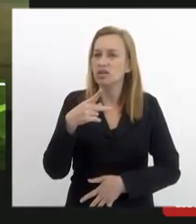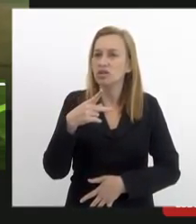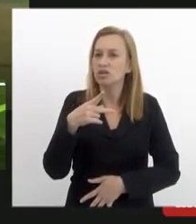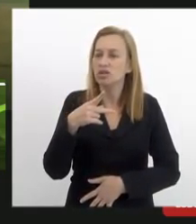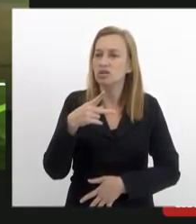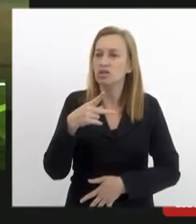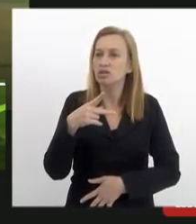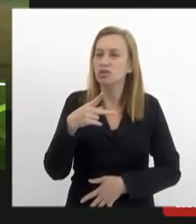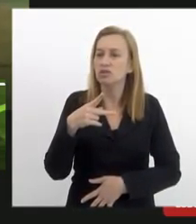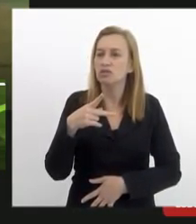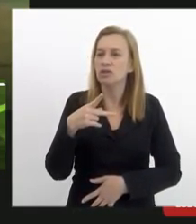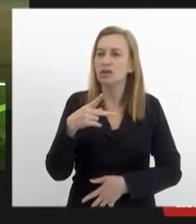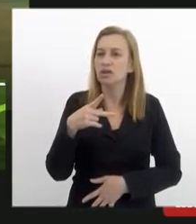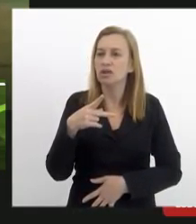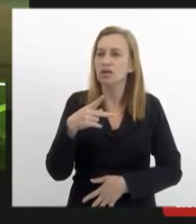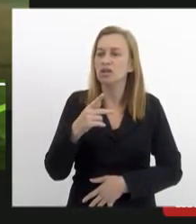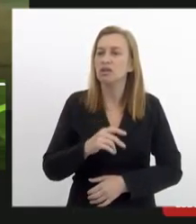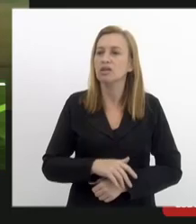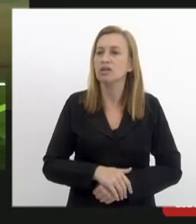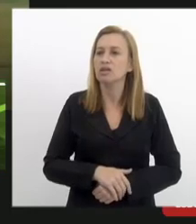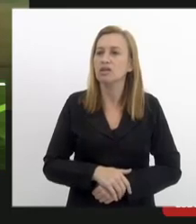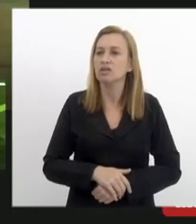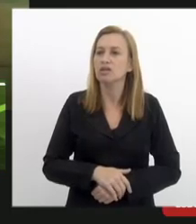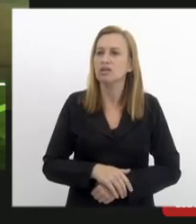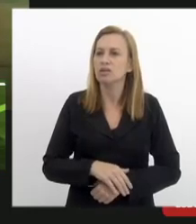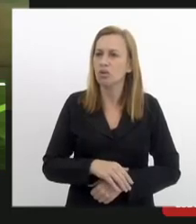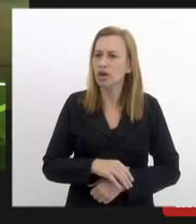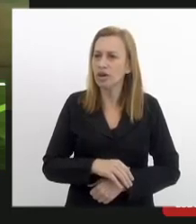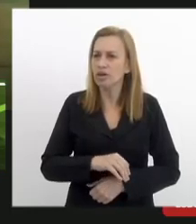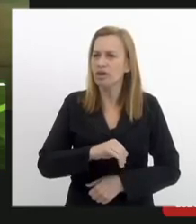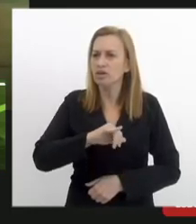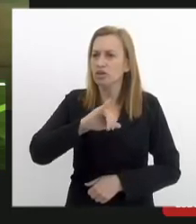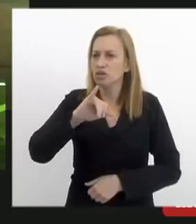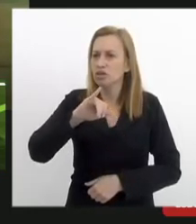suas considerações, Ivone Boy.